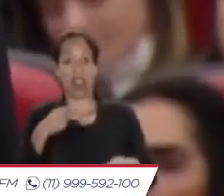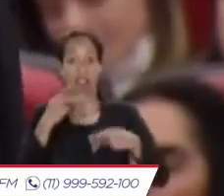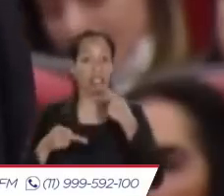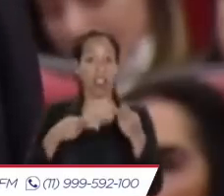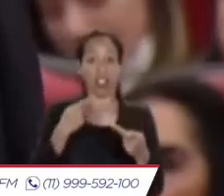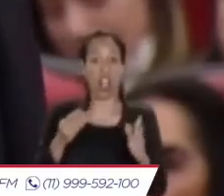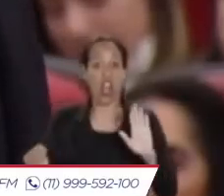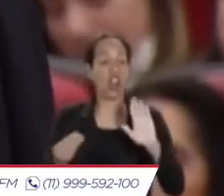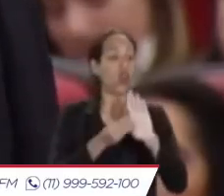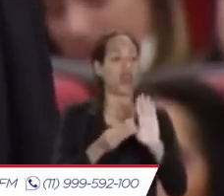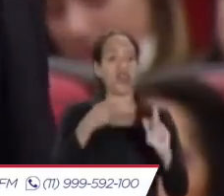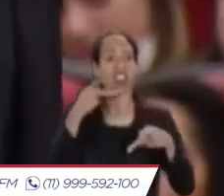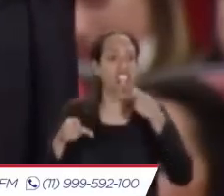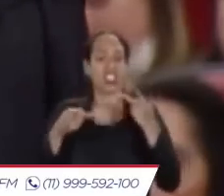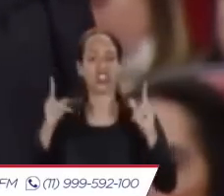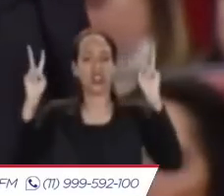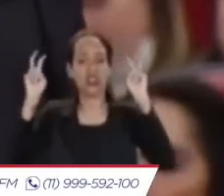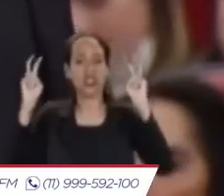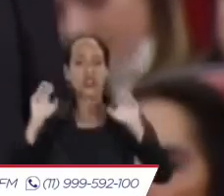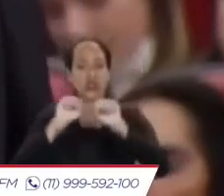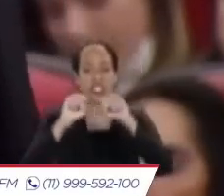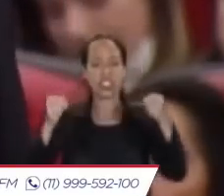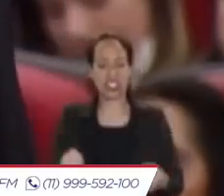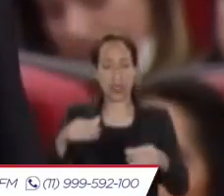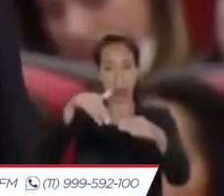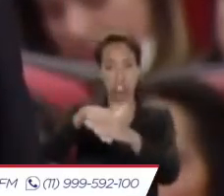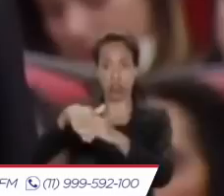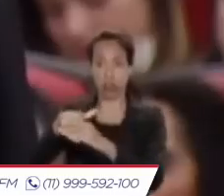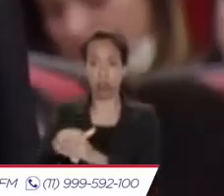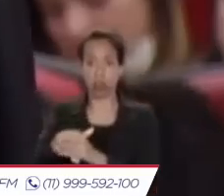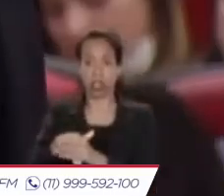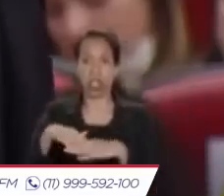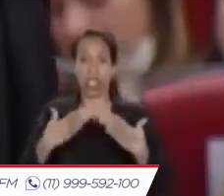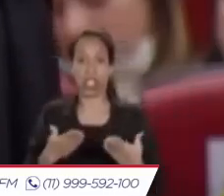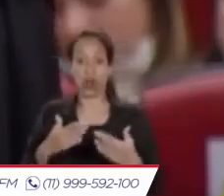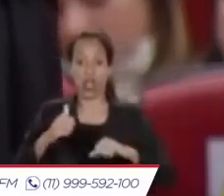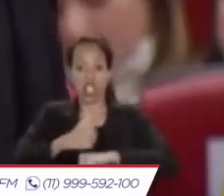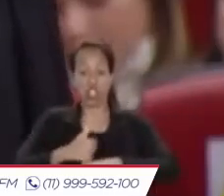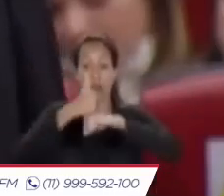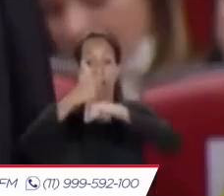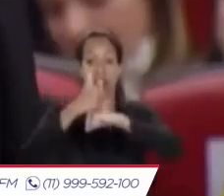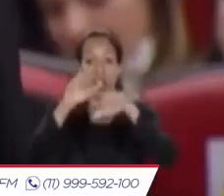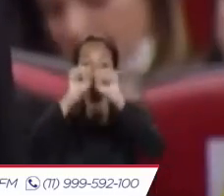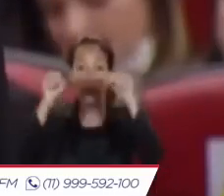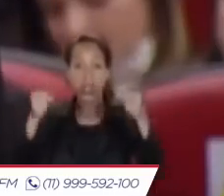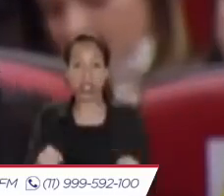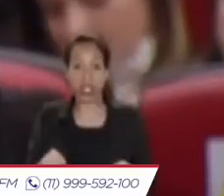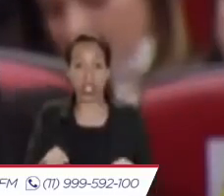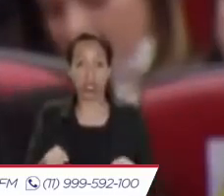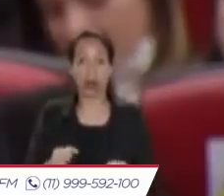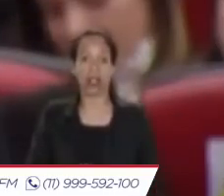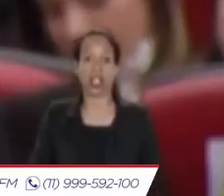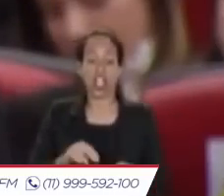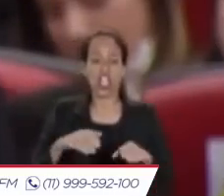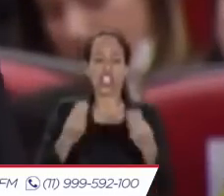fez colocações sobre o sistema eleitoral brasileiro, sobre aprimoramentos necessários, sobre o sistema